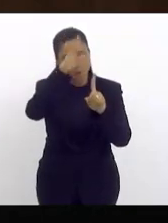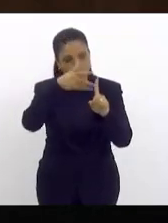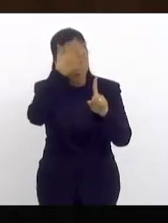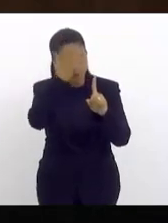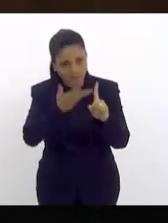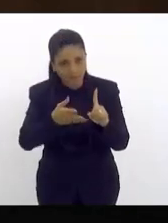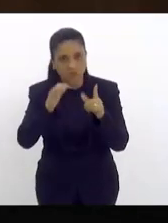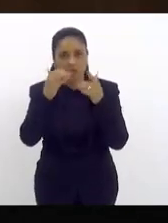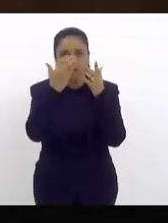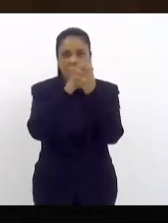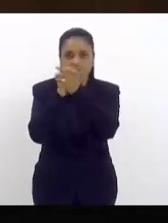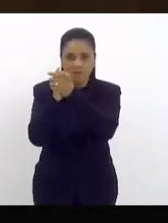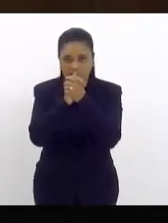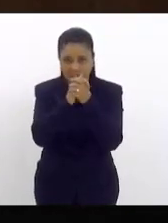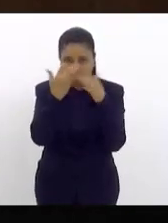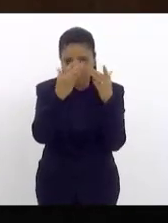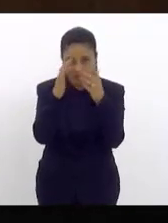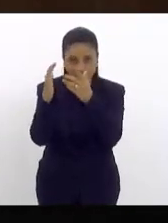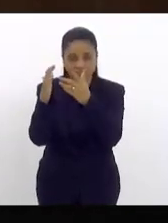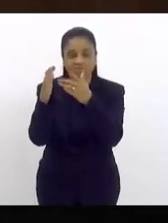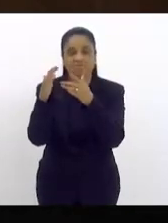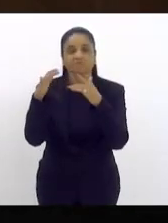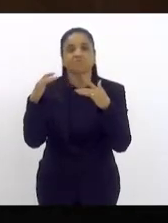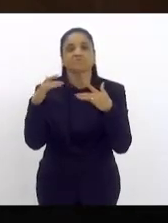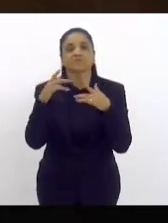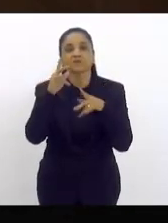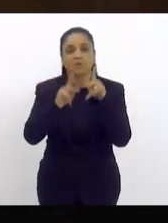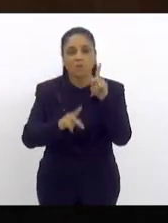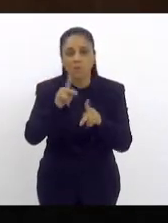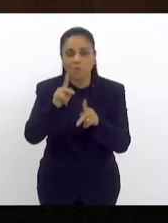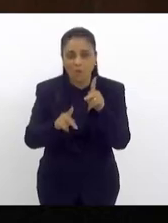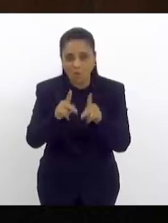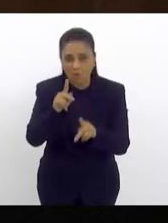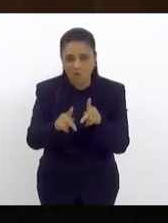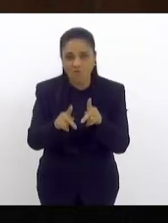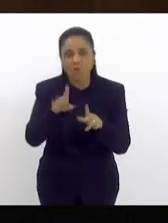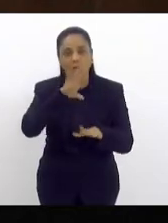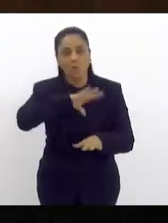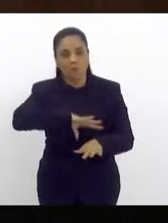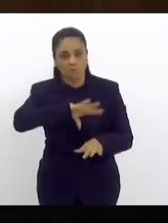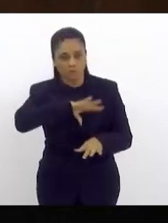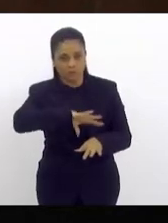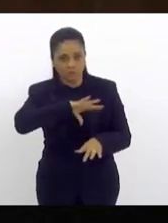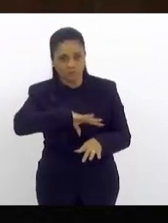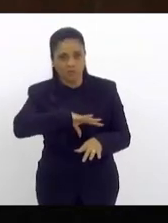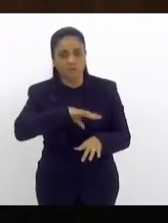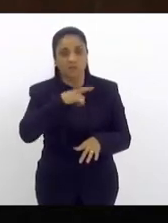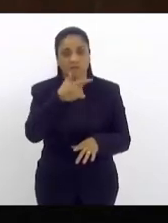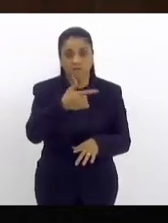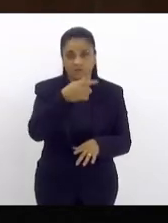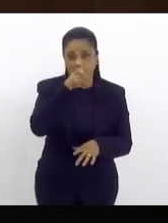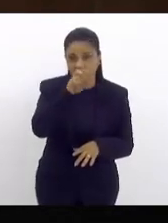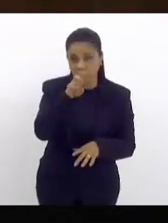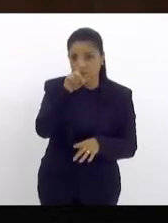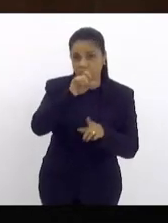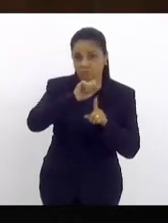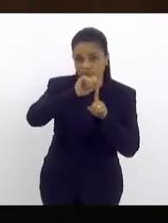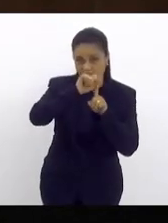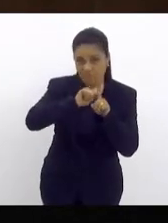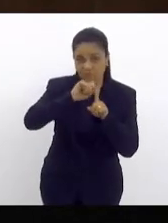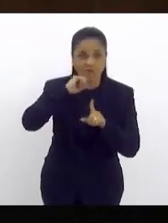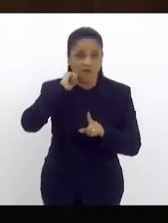parabenizar as nobres cidadãs e os cidadãos portugueses que naquele 25 de abril de 74